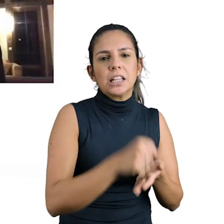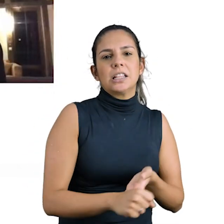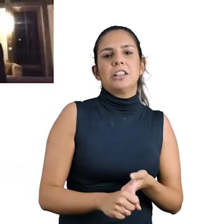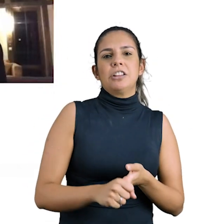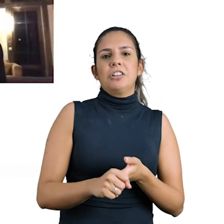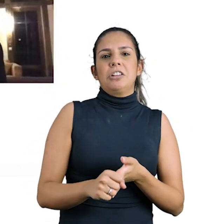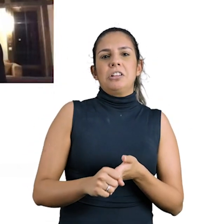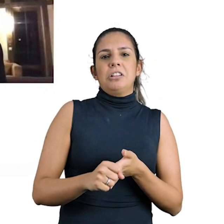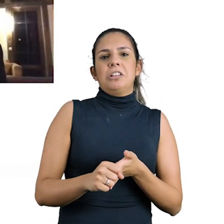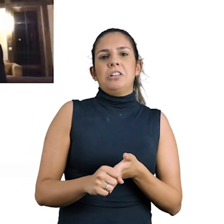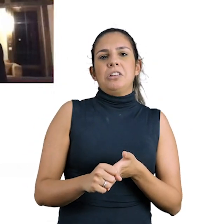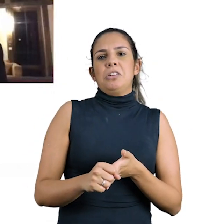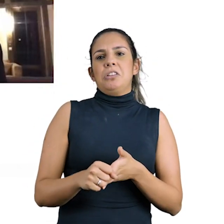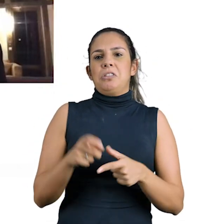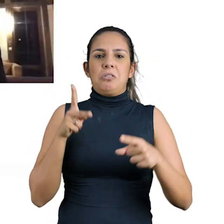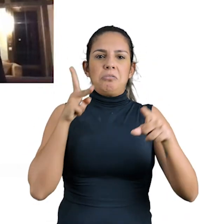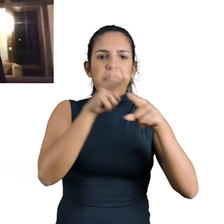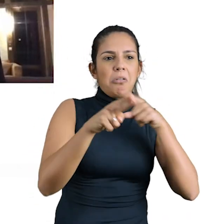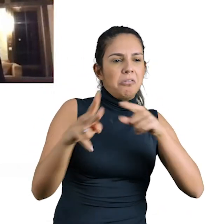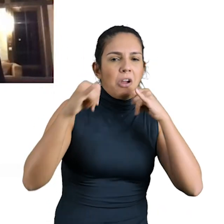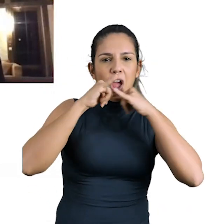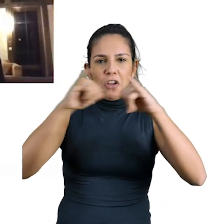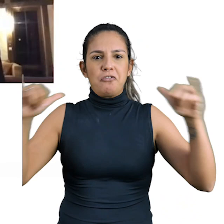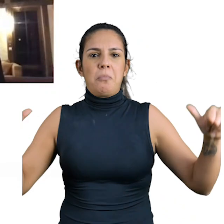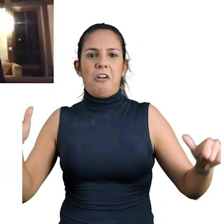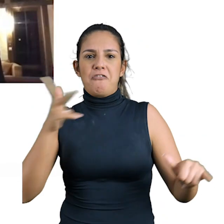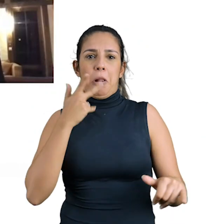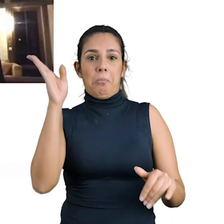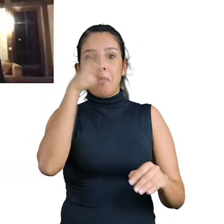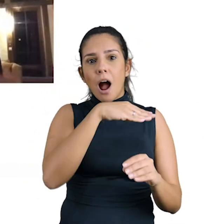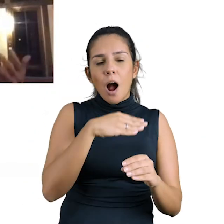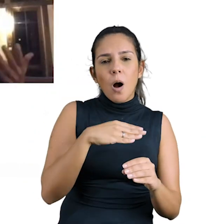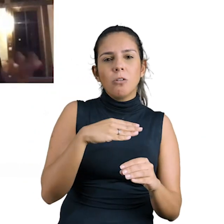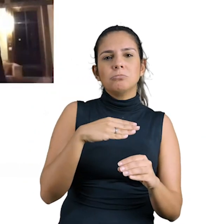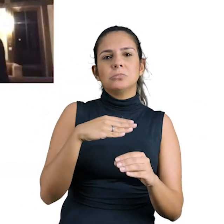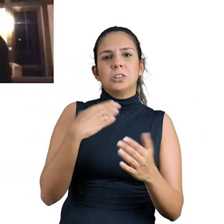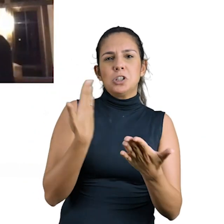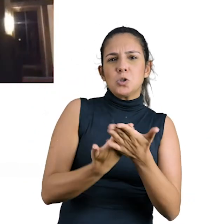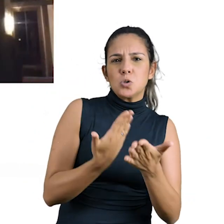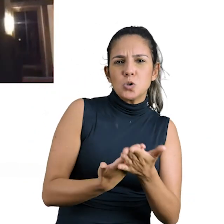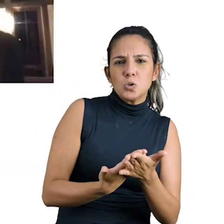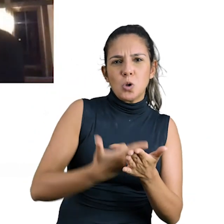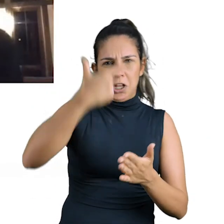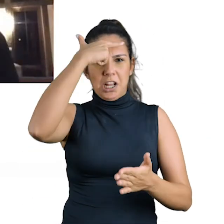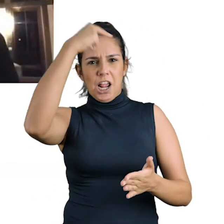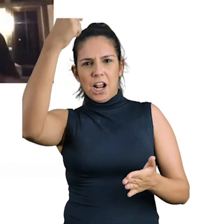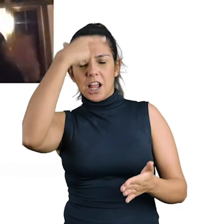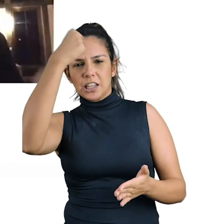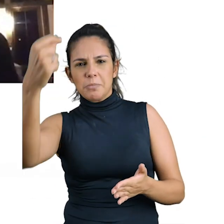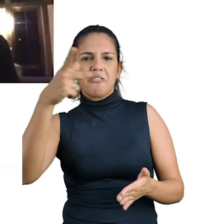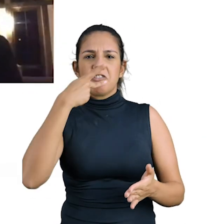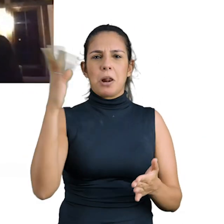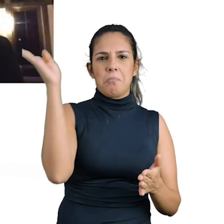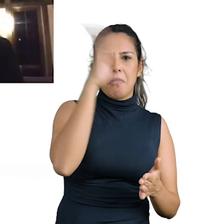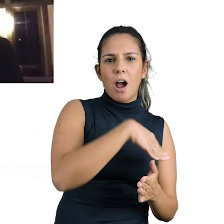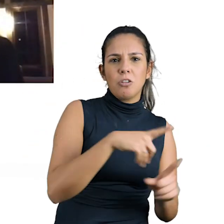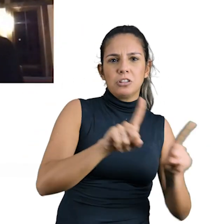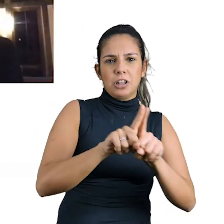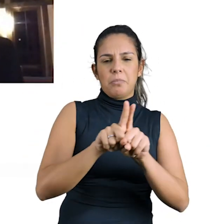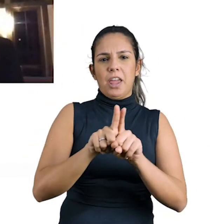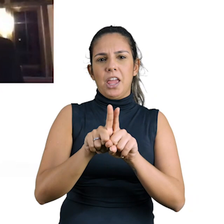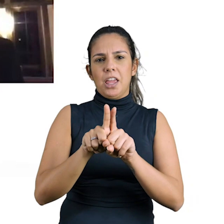das informações, maldizer a ciência, maldizer a academia, enfim, e também maldizer as